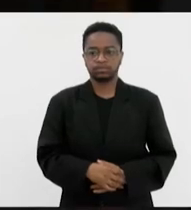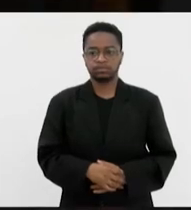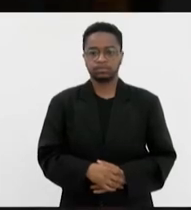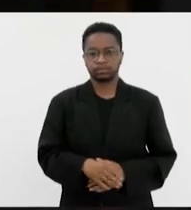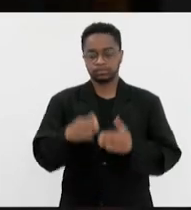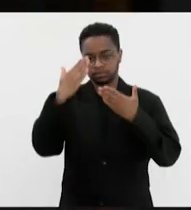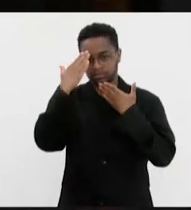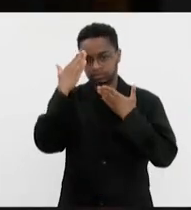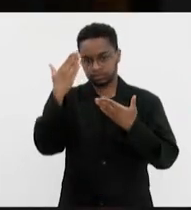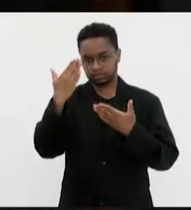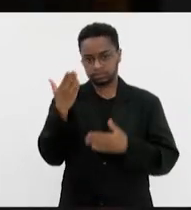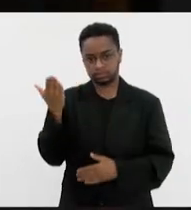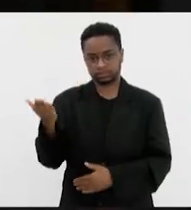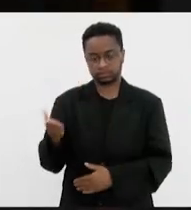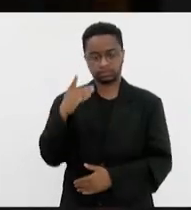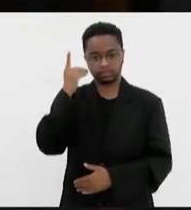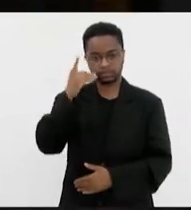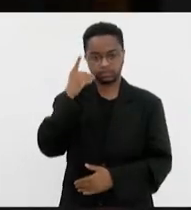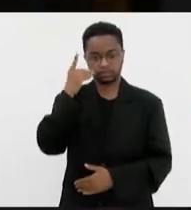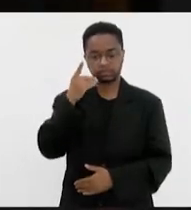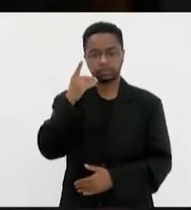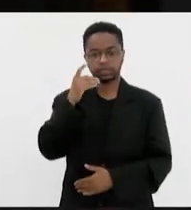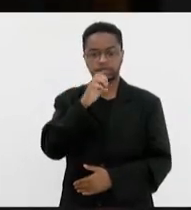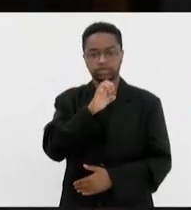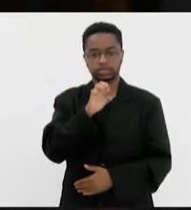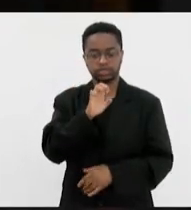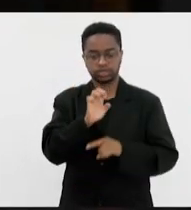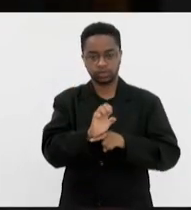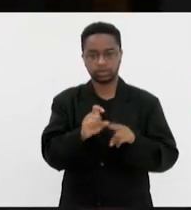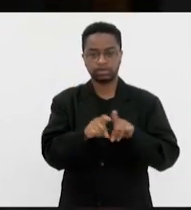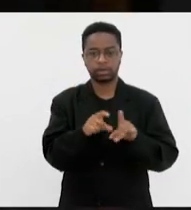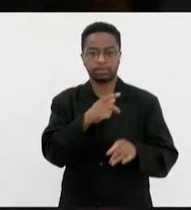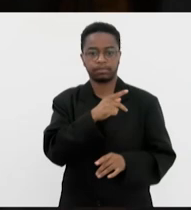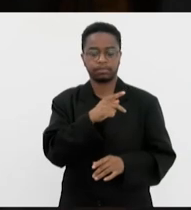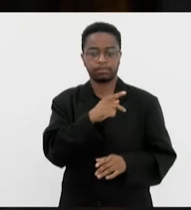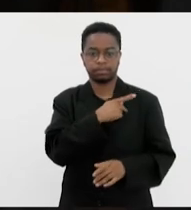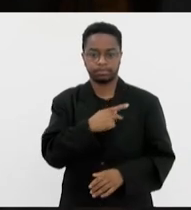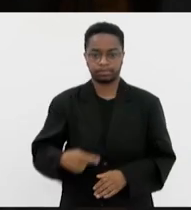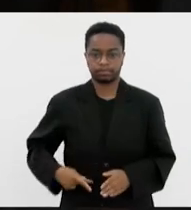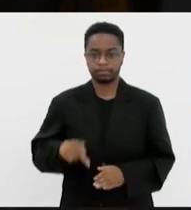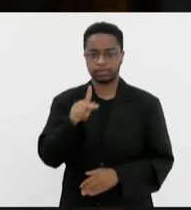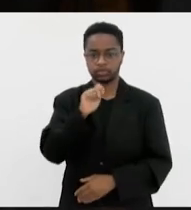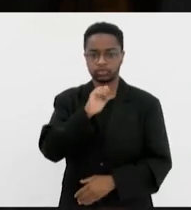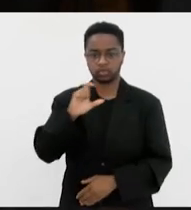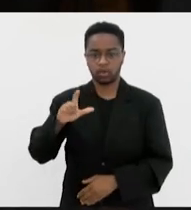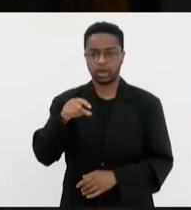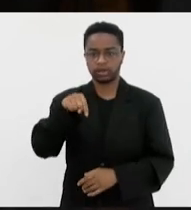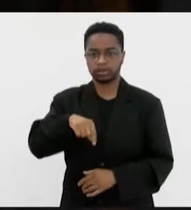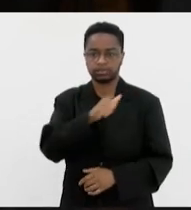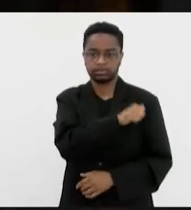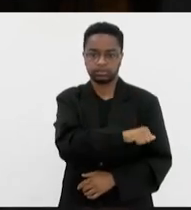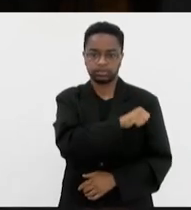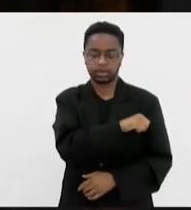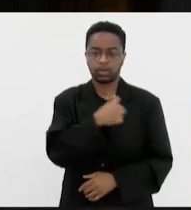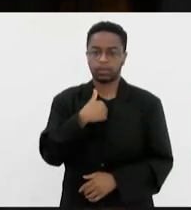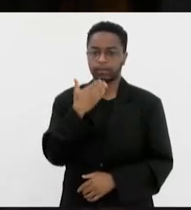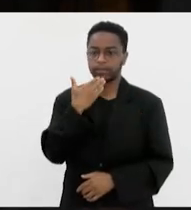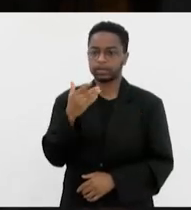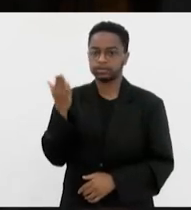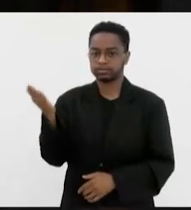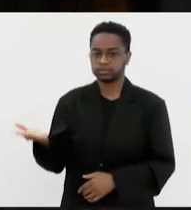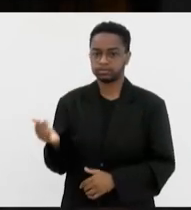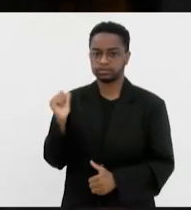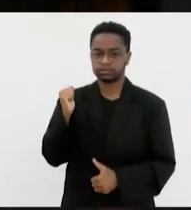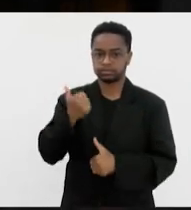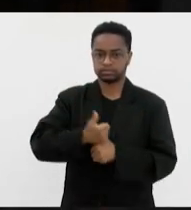Muito obrigado, companheiro deputado estadual e presidente do PSOL no Estado do Rio de Janeiro, Flávio Serafini. Peço a Vossa Excelência que possa